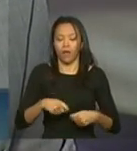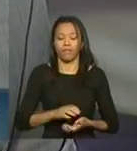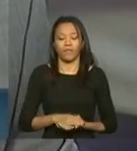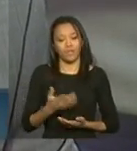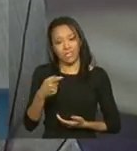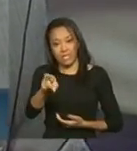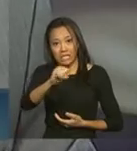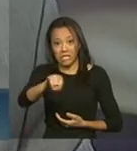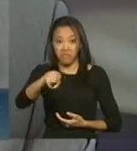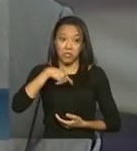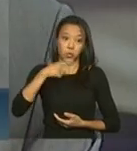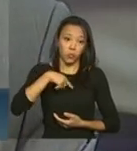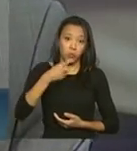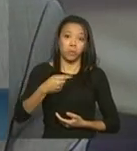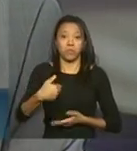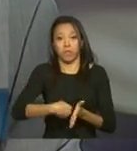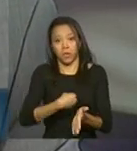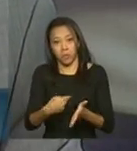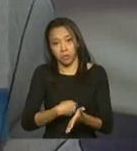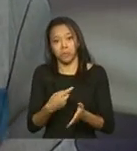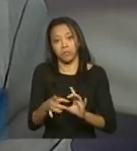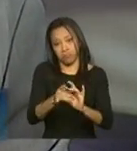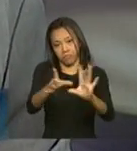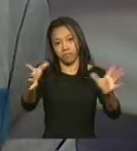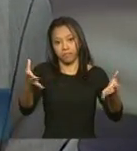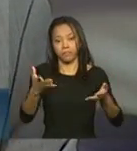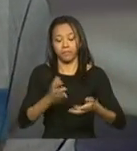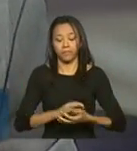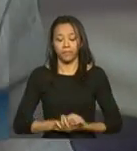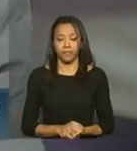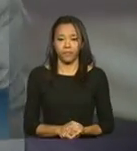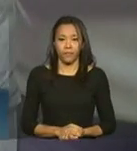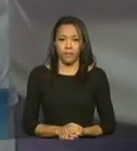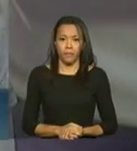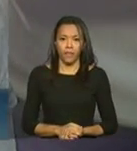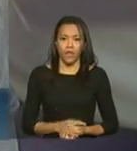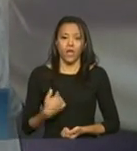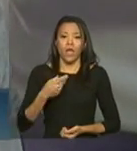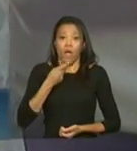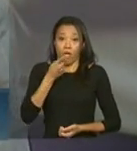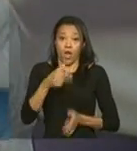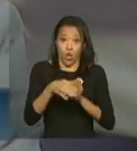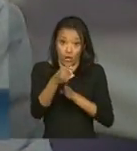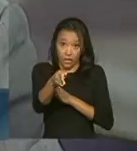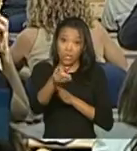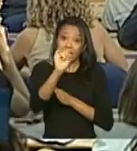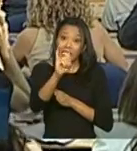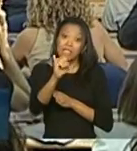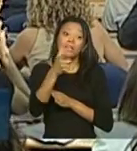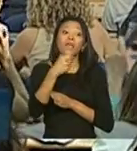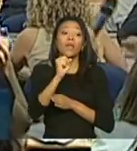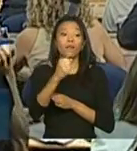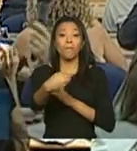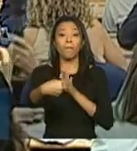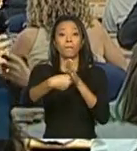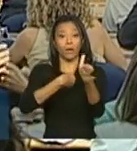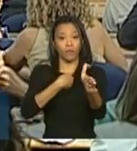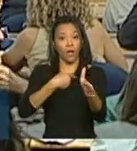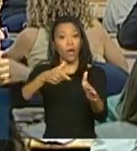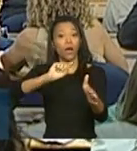alguma dúvida, algum questionamento. Eu só peço para quem for fazer a pergunta se identificar antes.